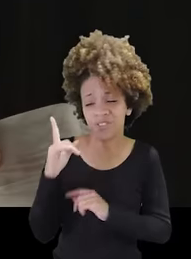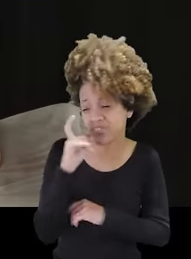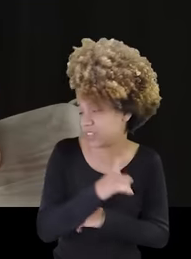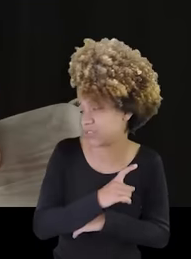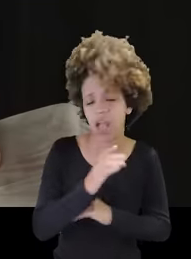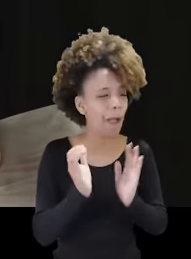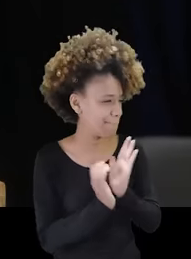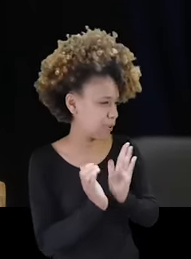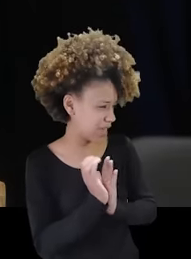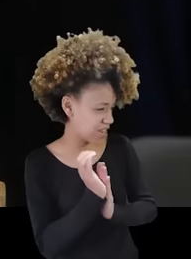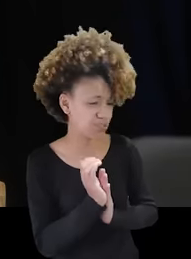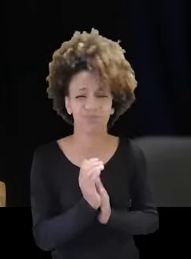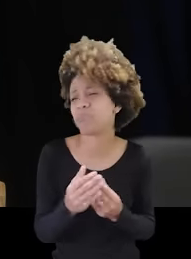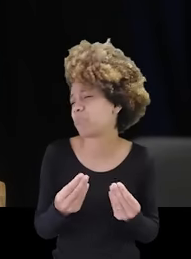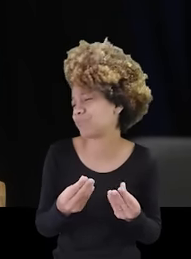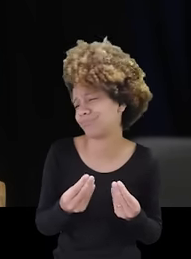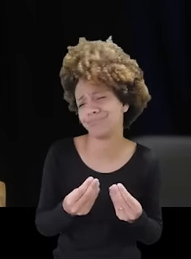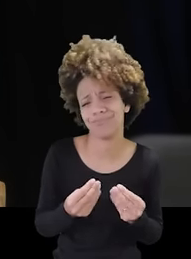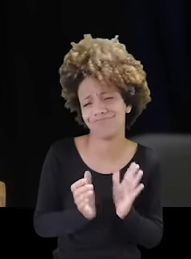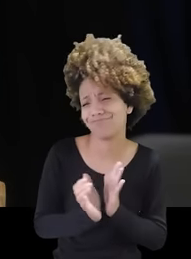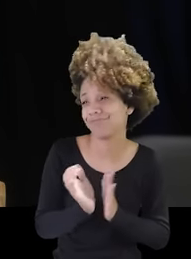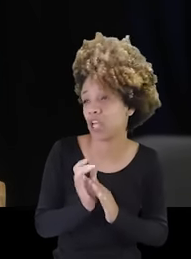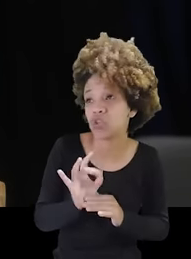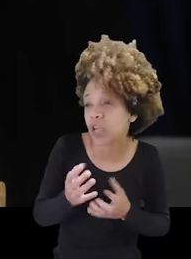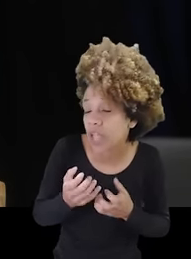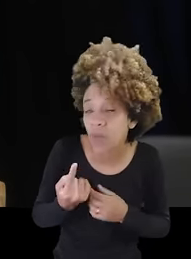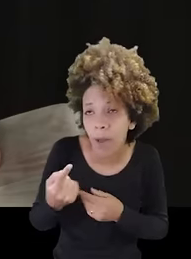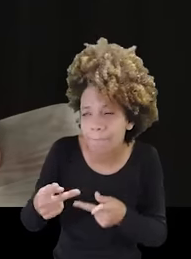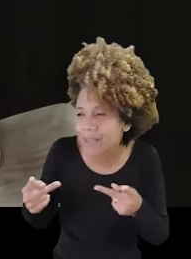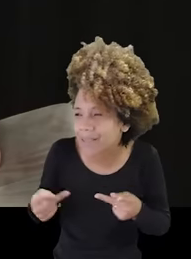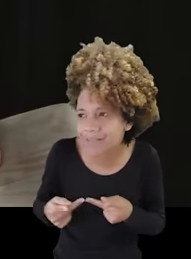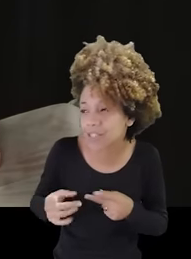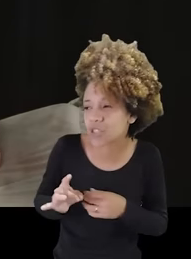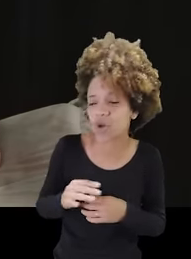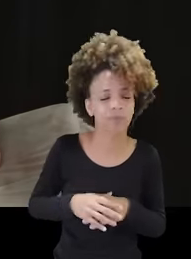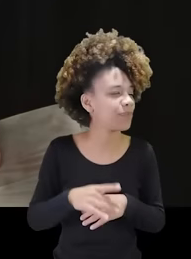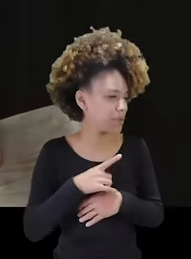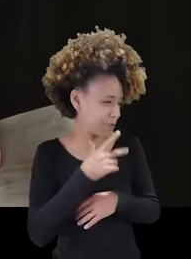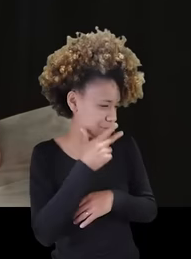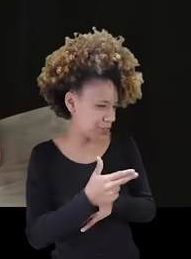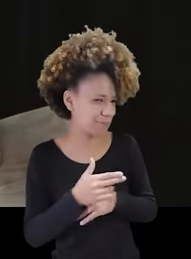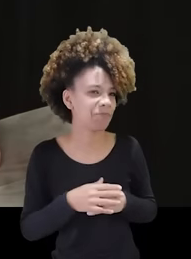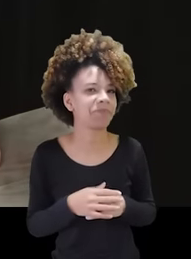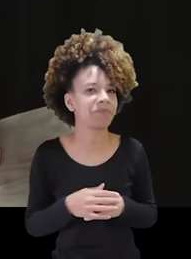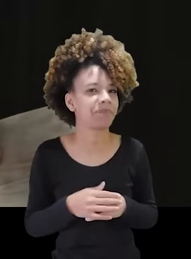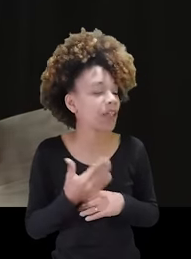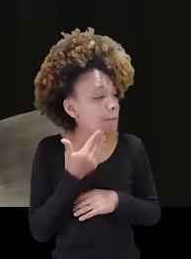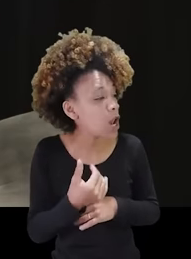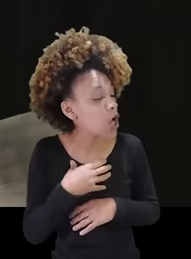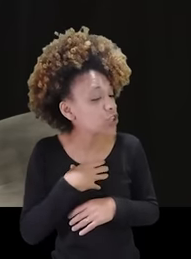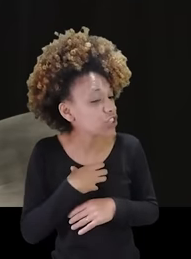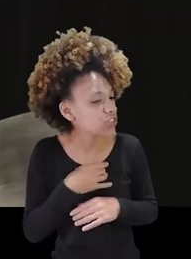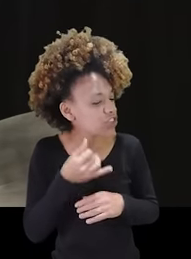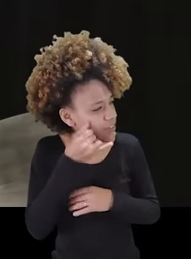muito burocrático muito muito e eu tipo meu Deus só quero uma pizza eu tenho machismo que a